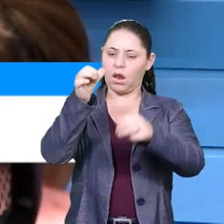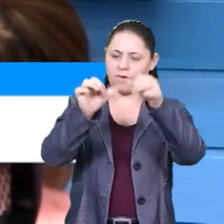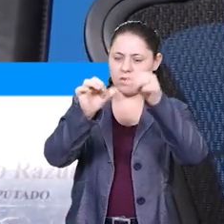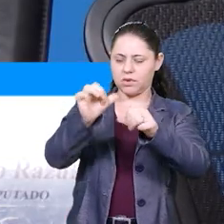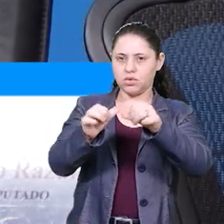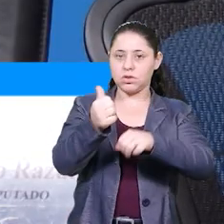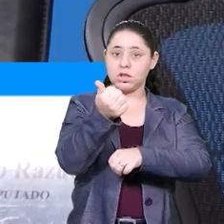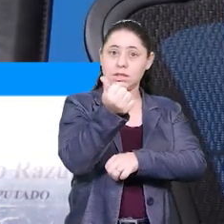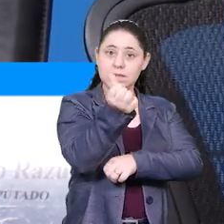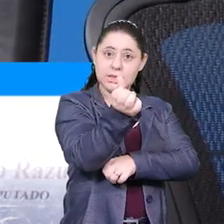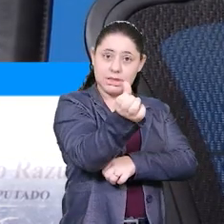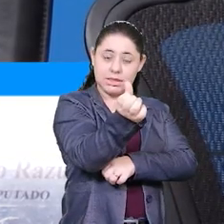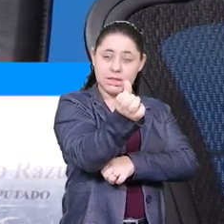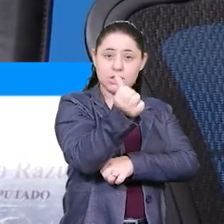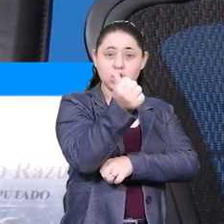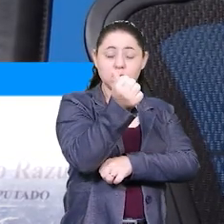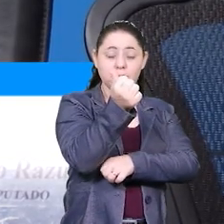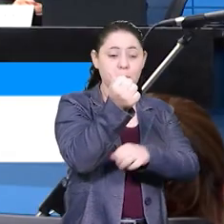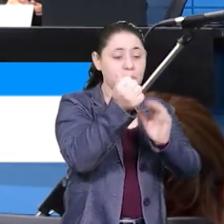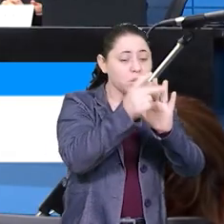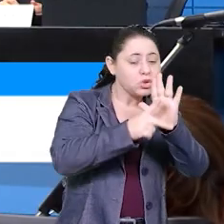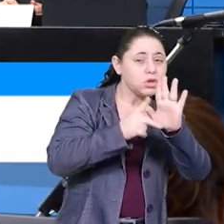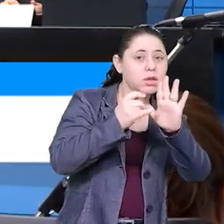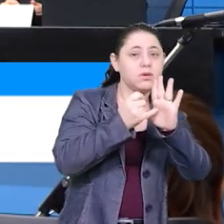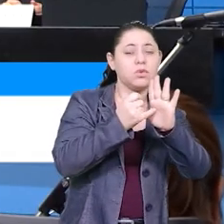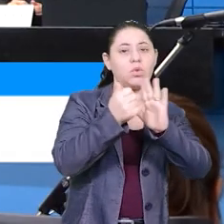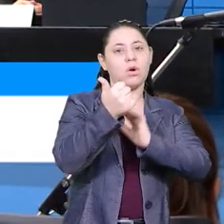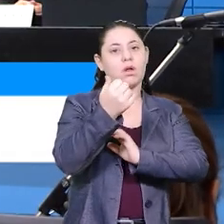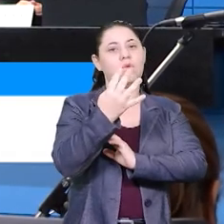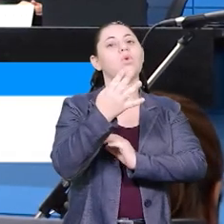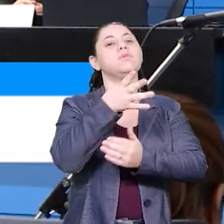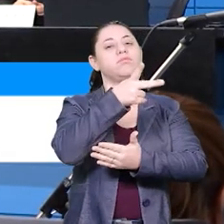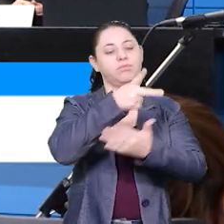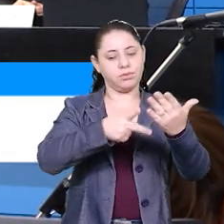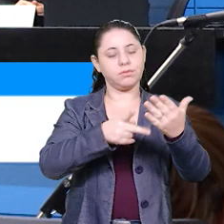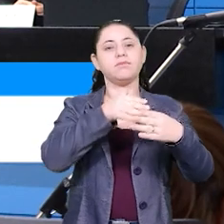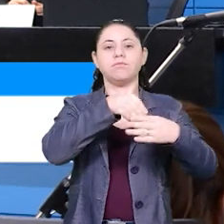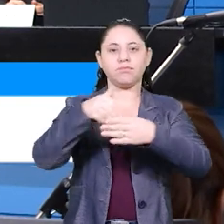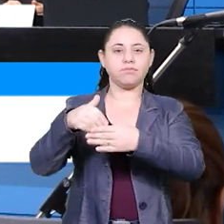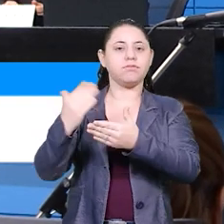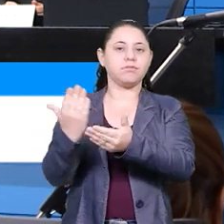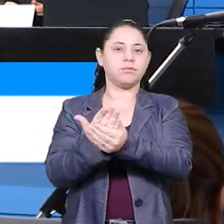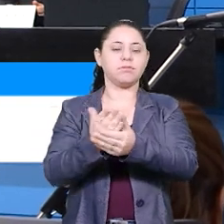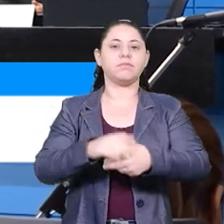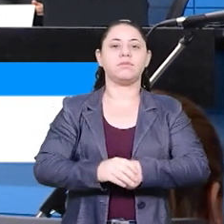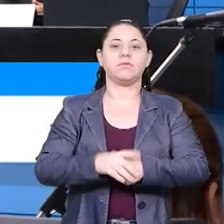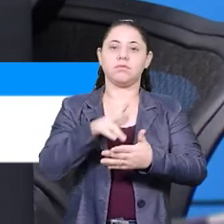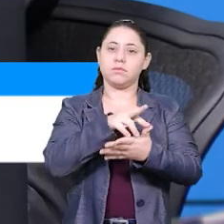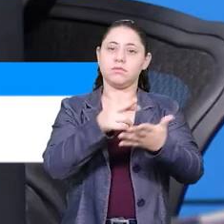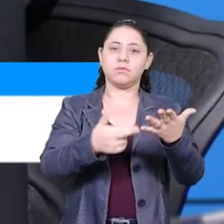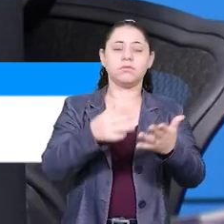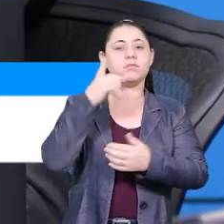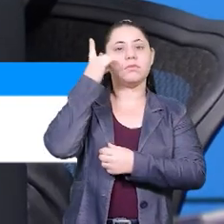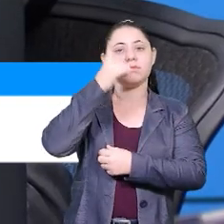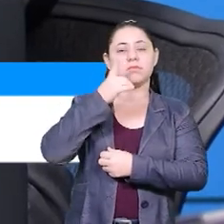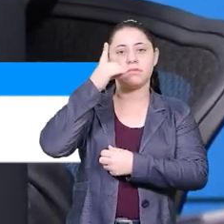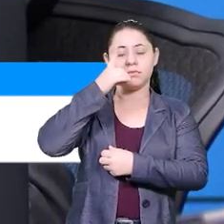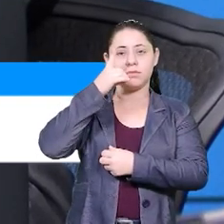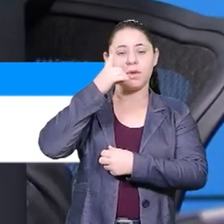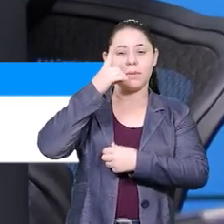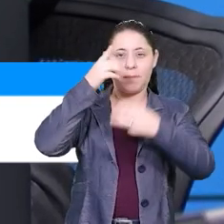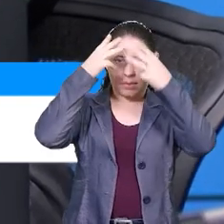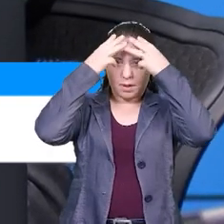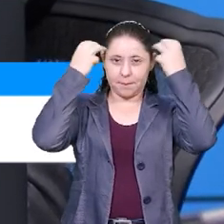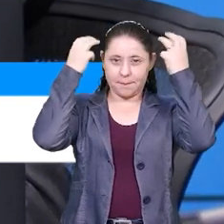de novembro analisou 16 matérias destas 14 estão aptas a regular tramitação de relatoria